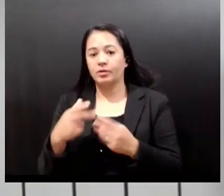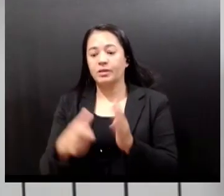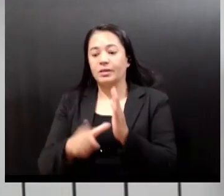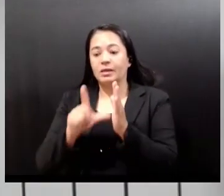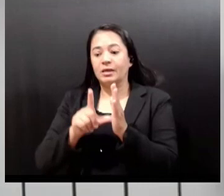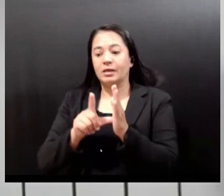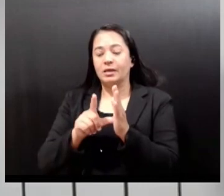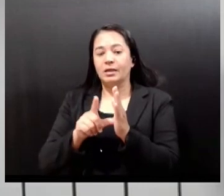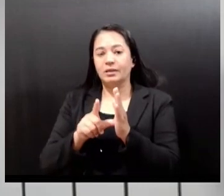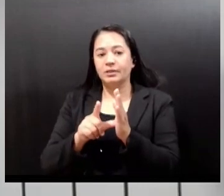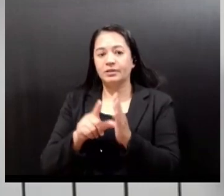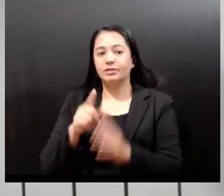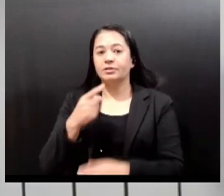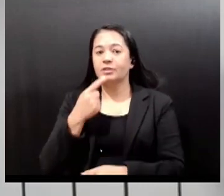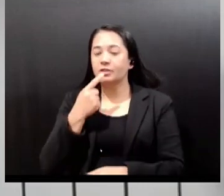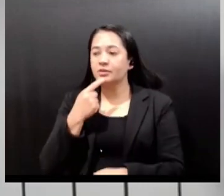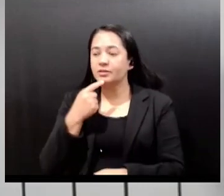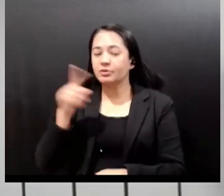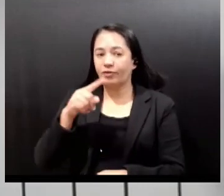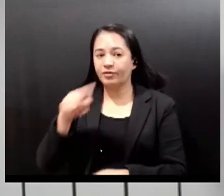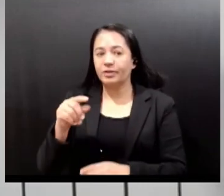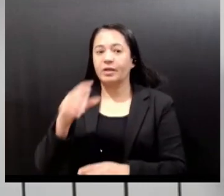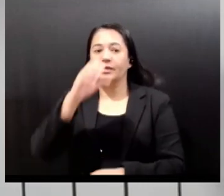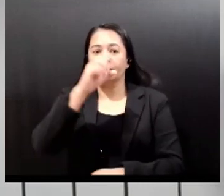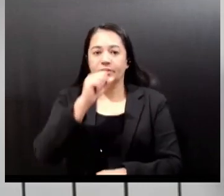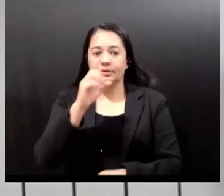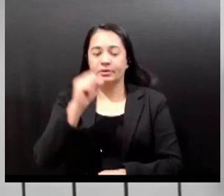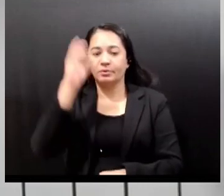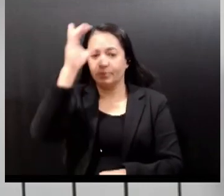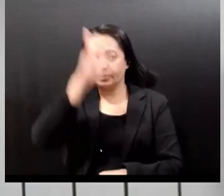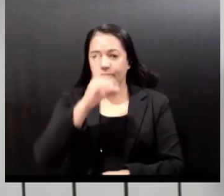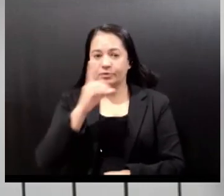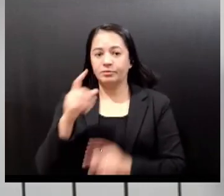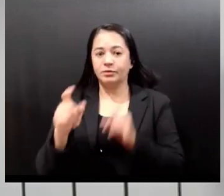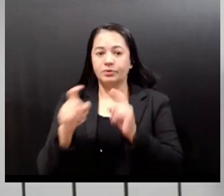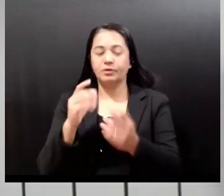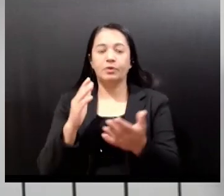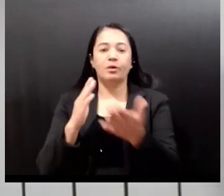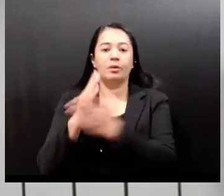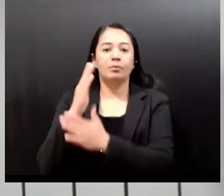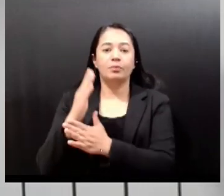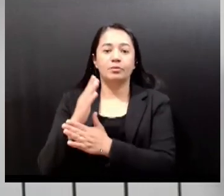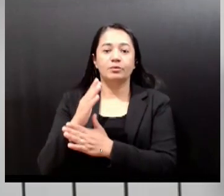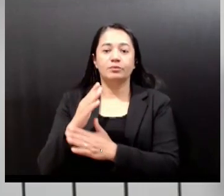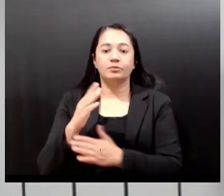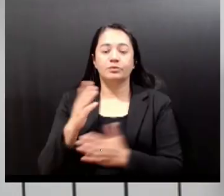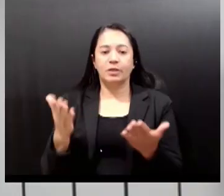semana, durante reunião do colegiado, que aprovou projetos que tramitam aqui na Câmara.